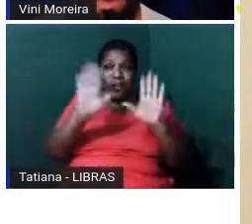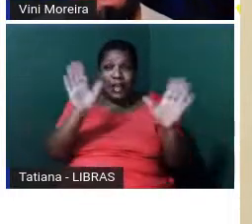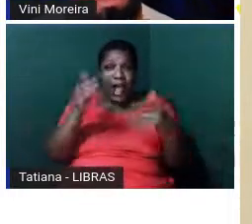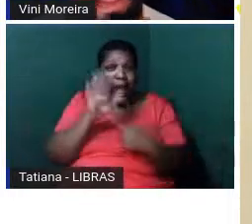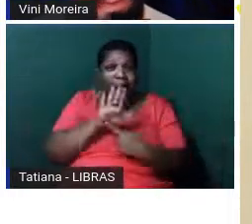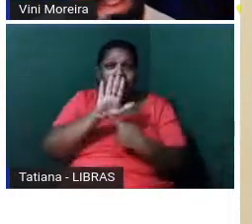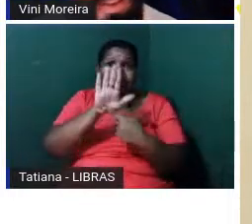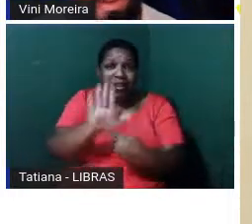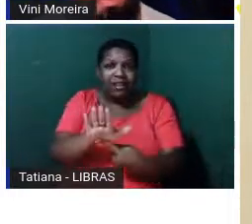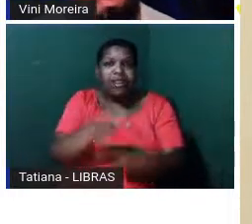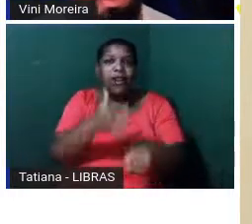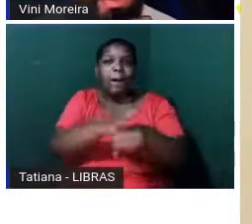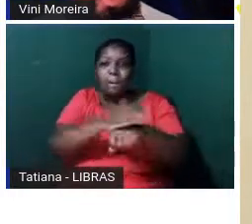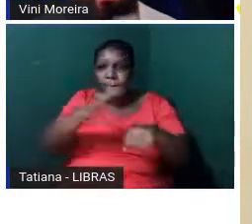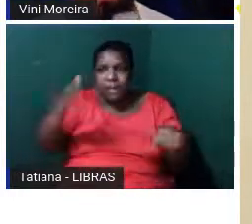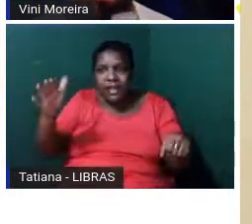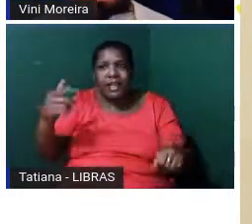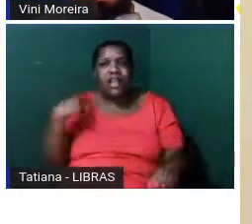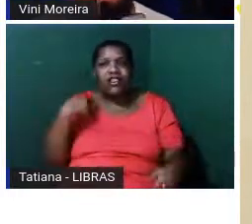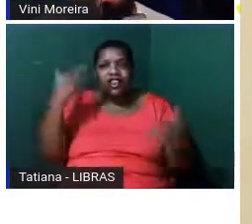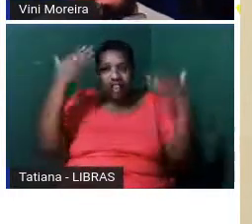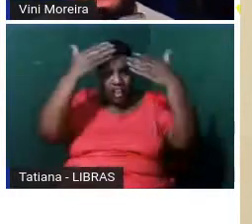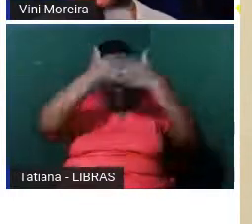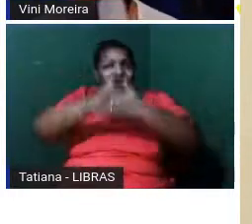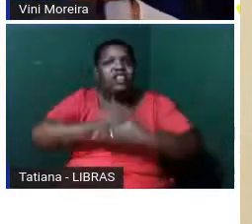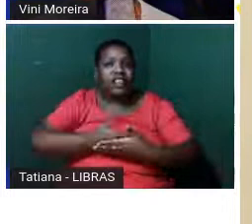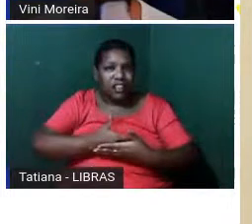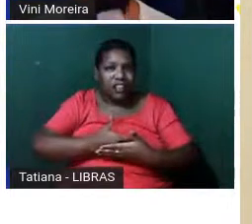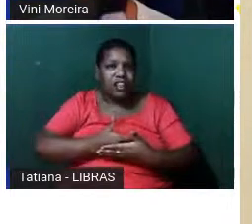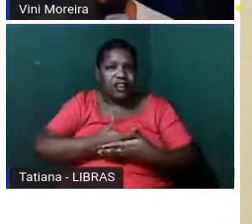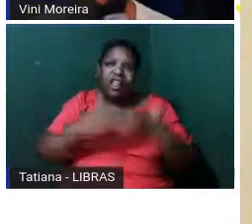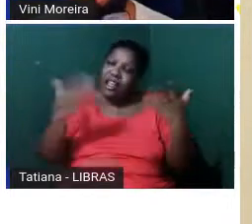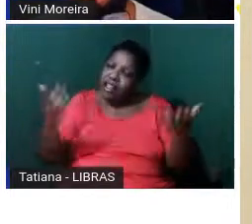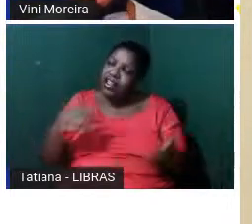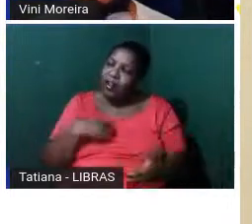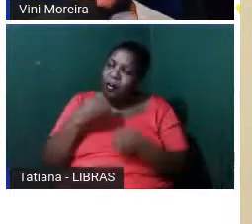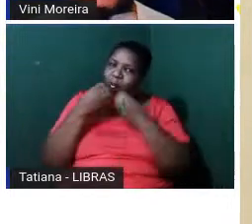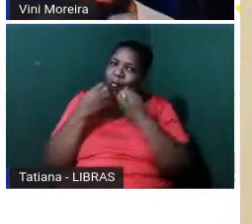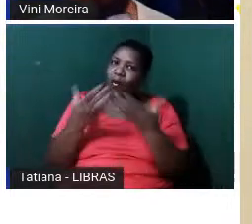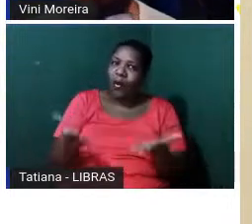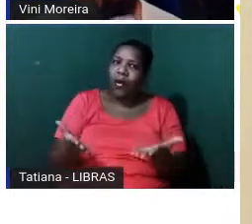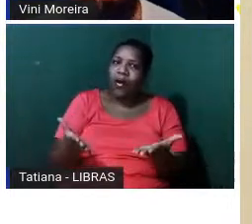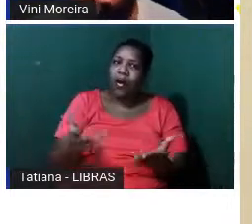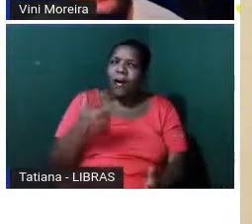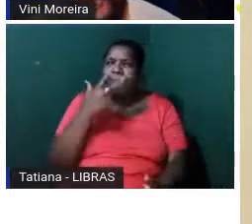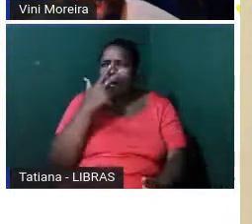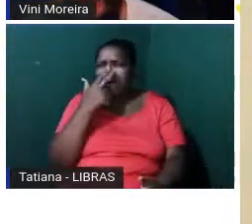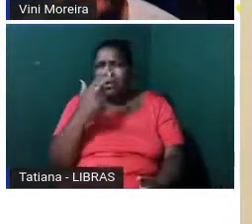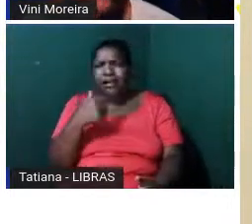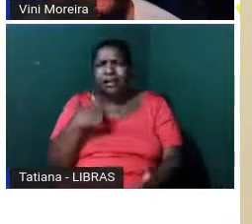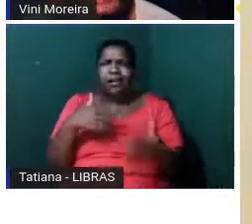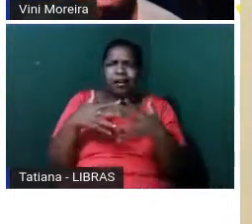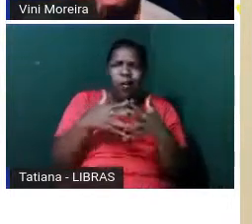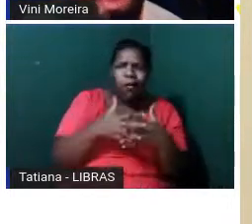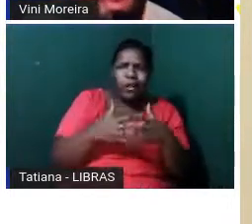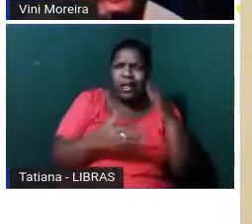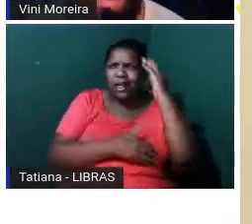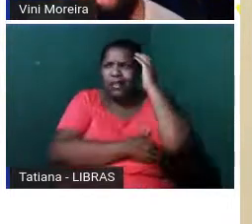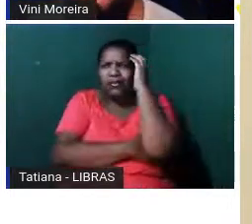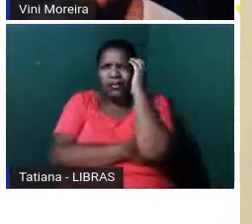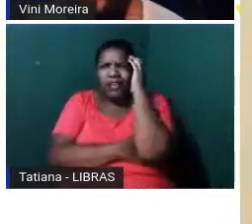a gente brilha quando a gente é invisível e esse é o grande chama e parece muito complicado